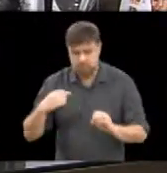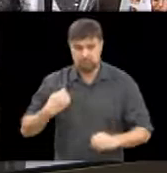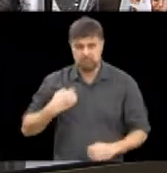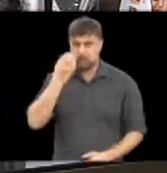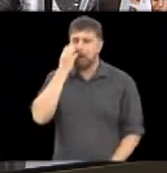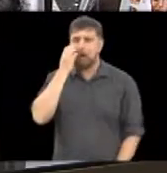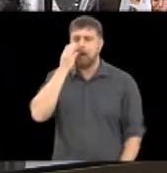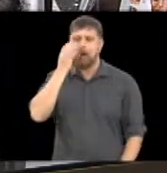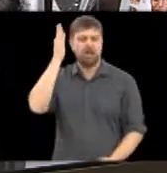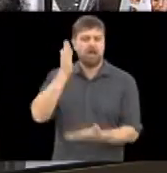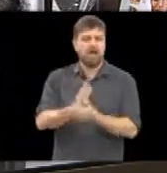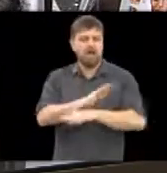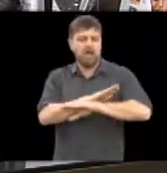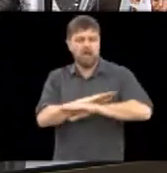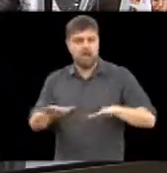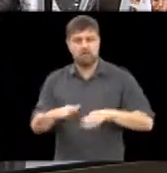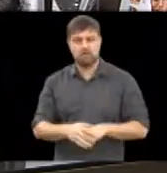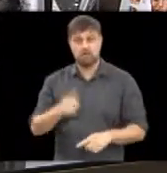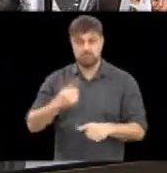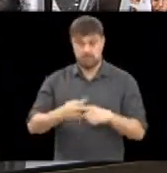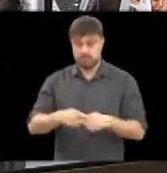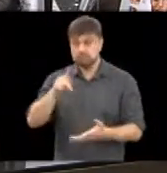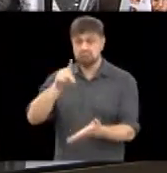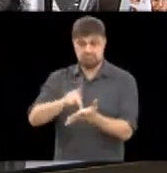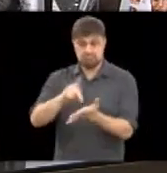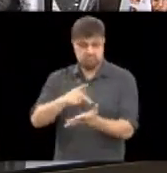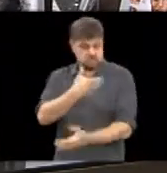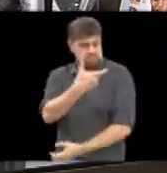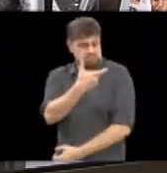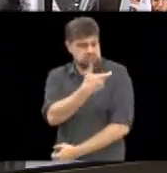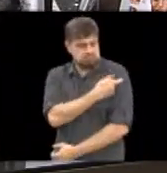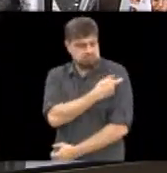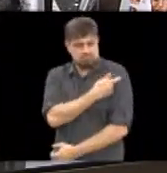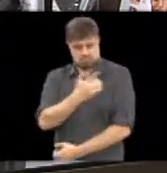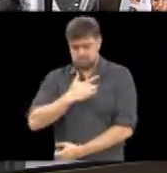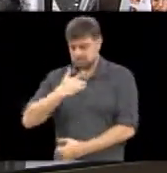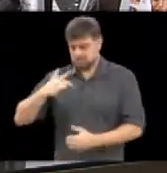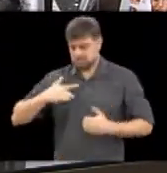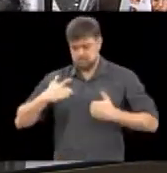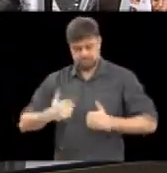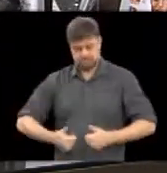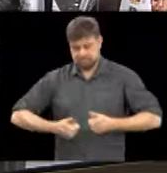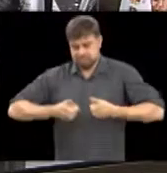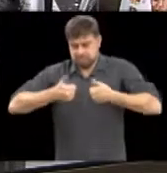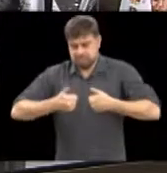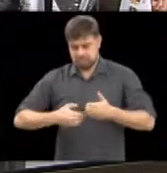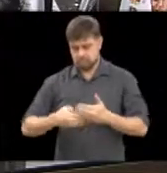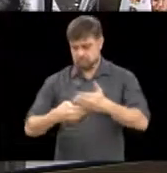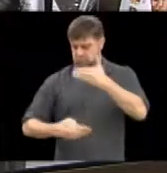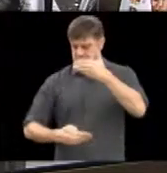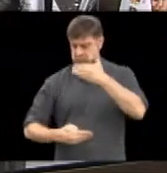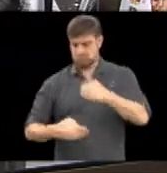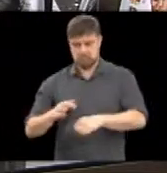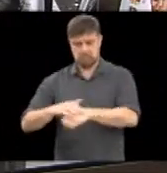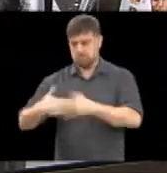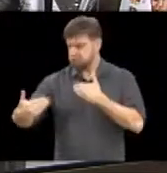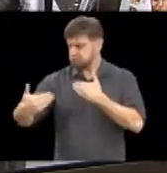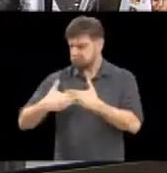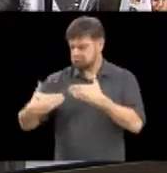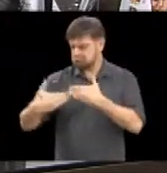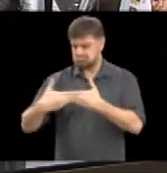mais sinusite, não tenho mais nem gripe, porque realmente o seu sistema imunitário, né, ele